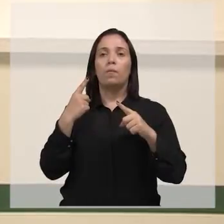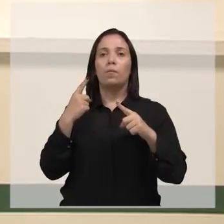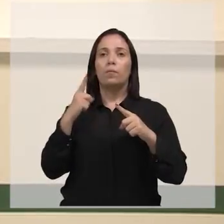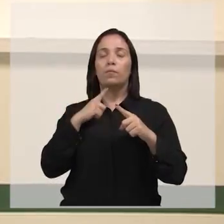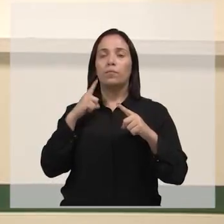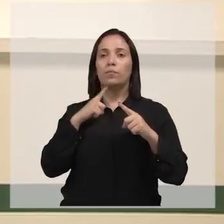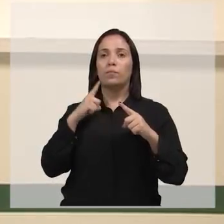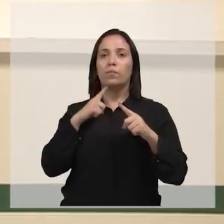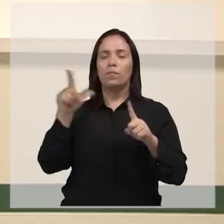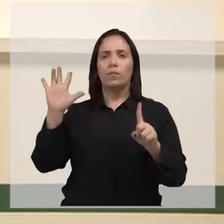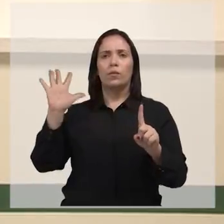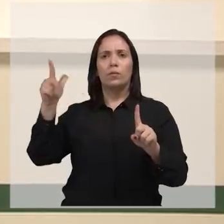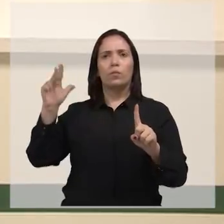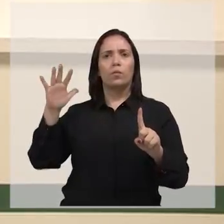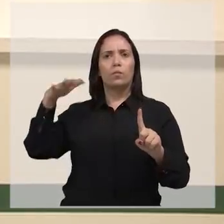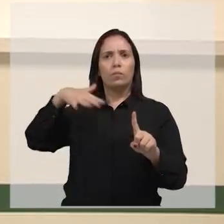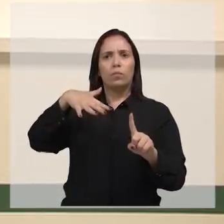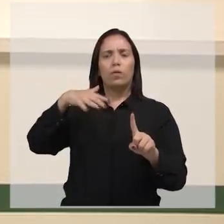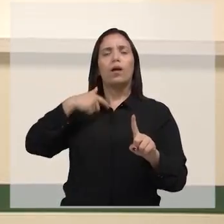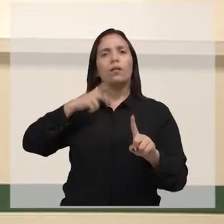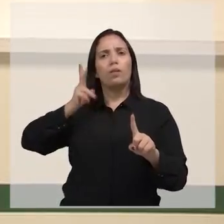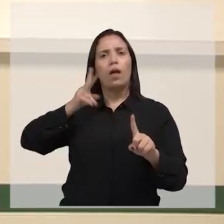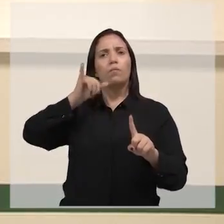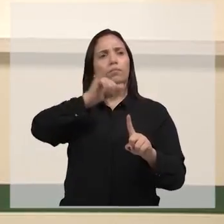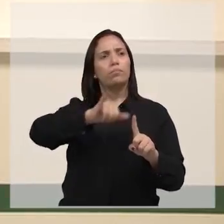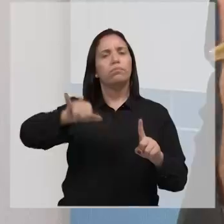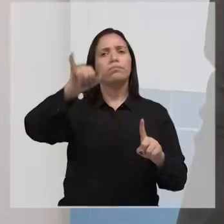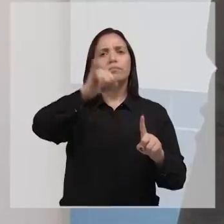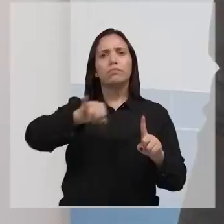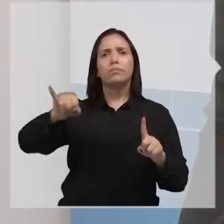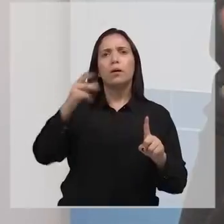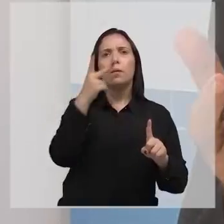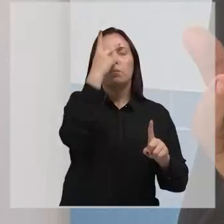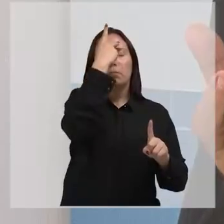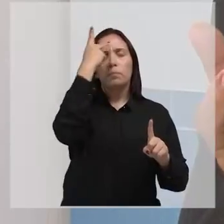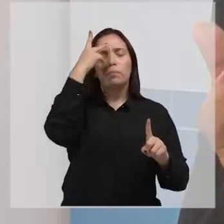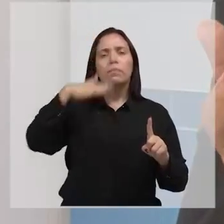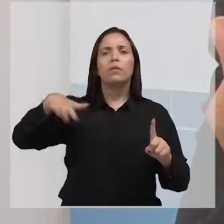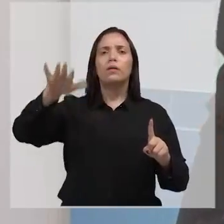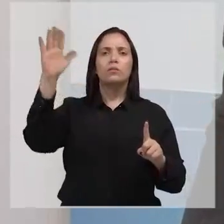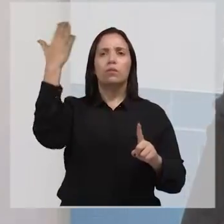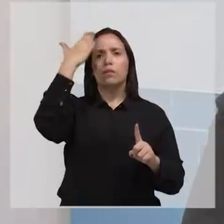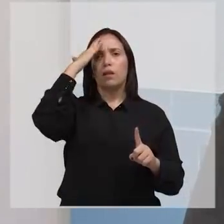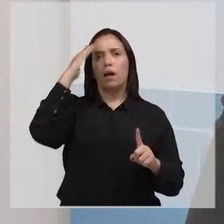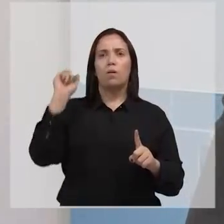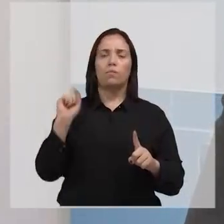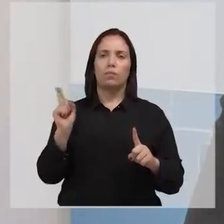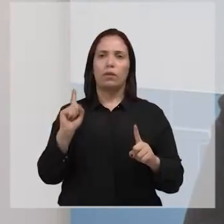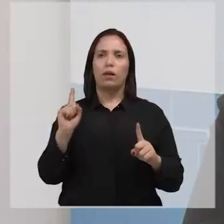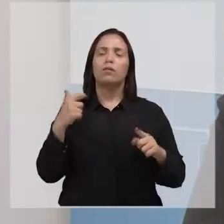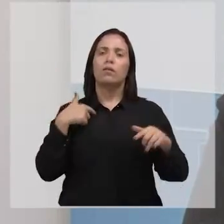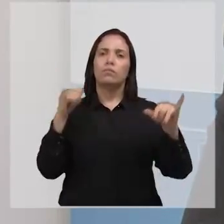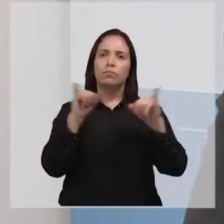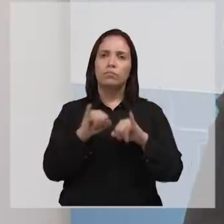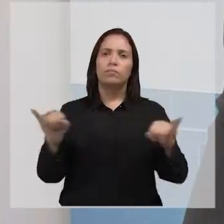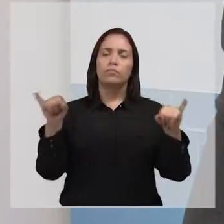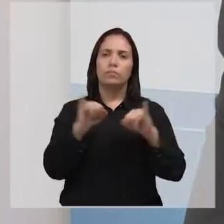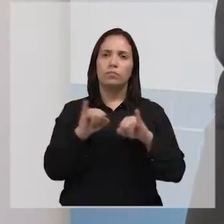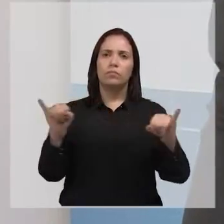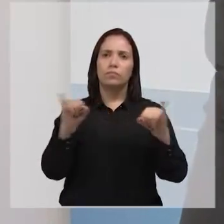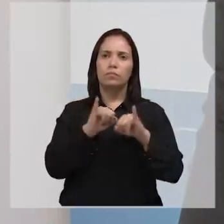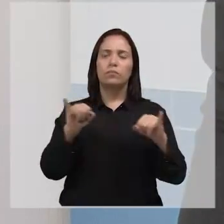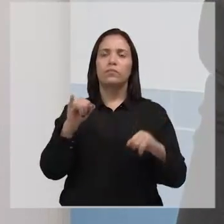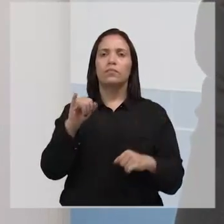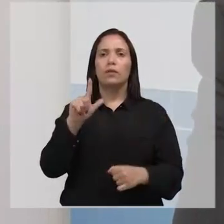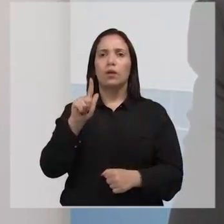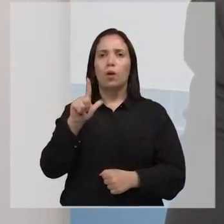política. Eu venho denunciando isso há muito tempo. As pessoas não entendem, né? E eu venho denunciando, cara, a